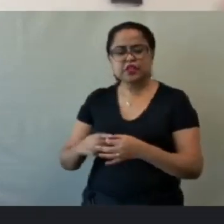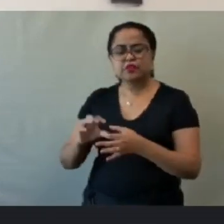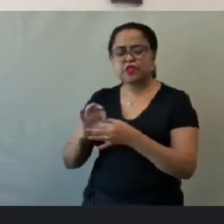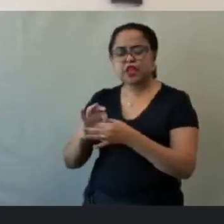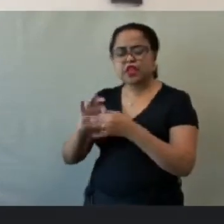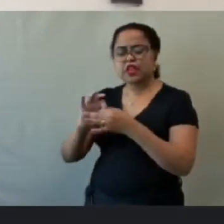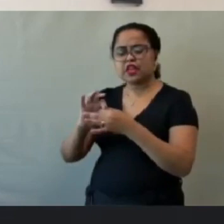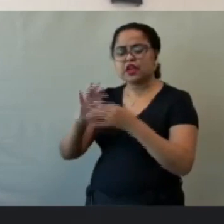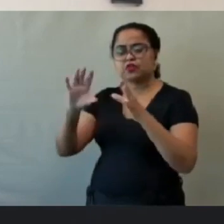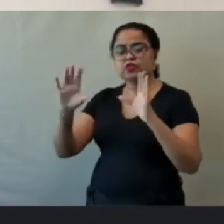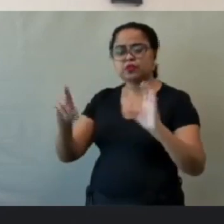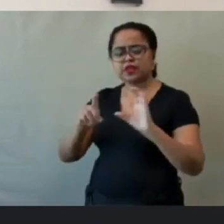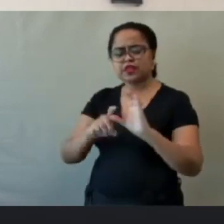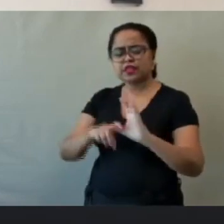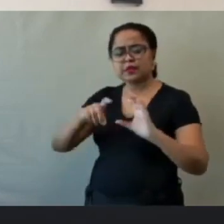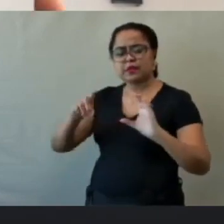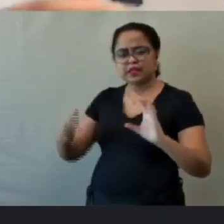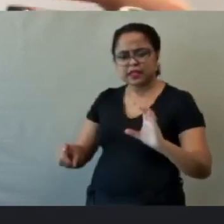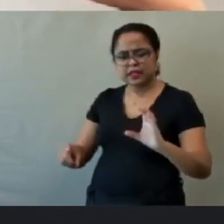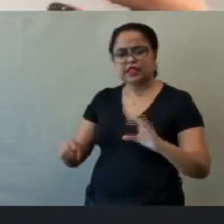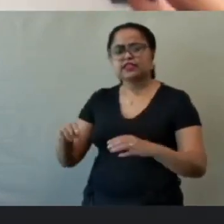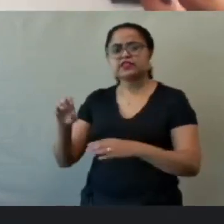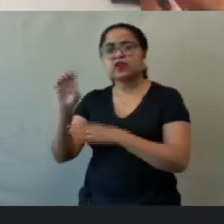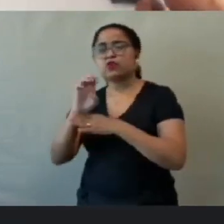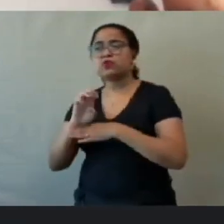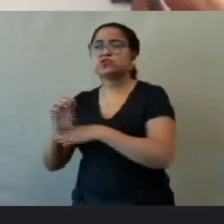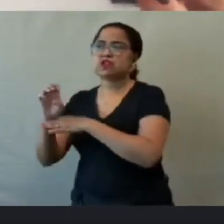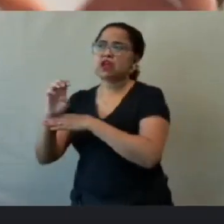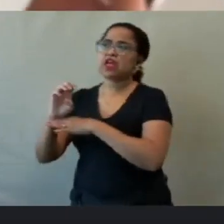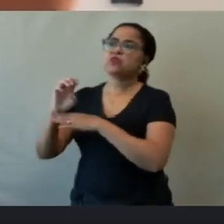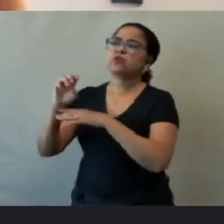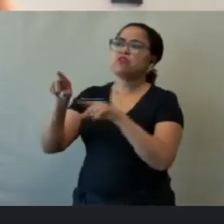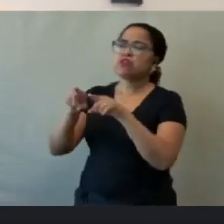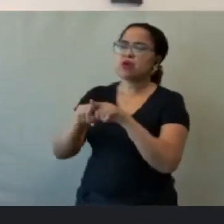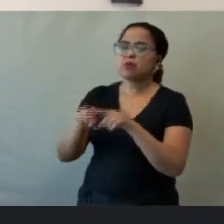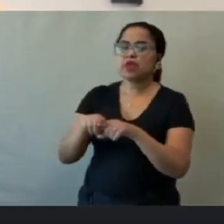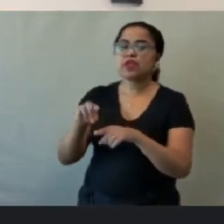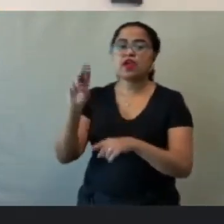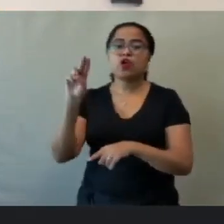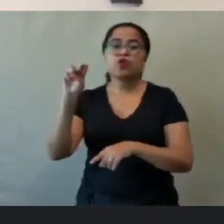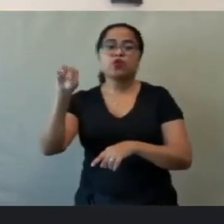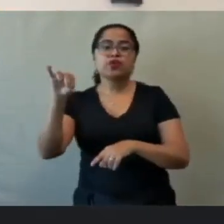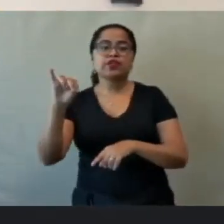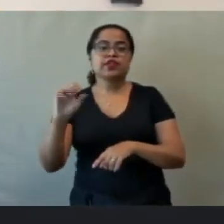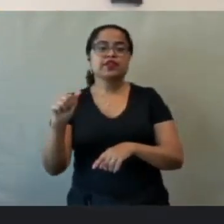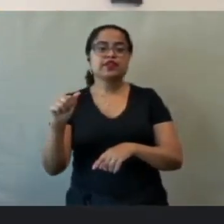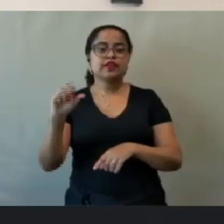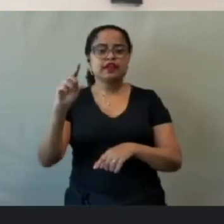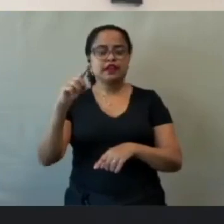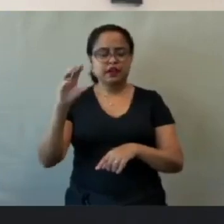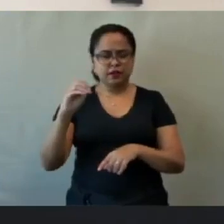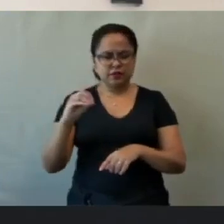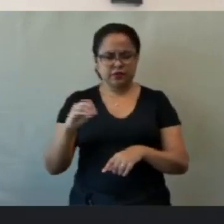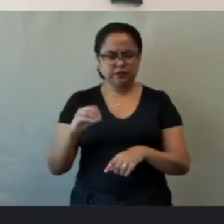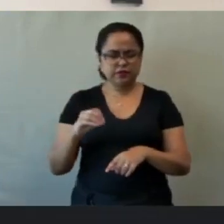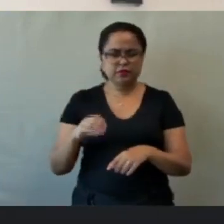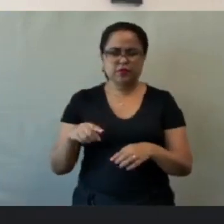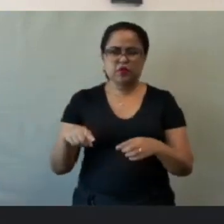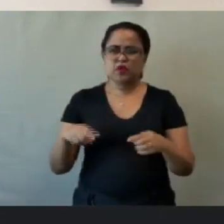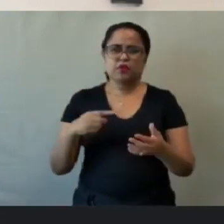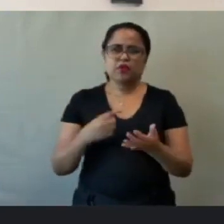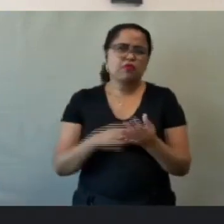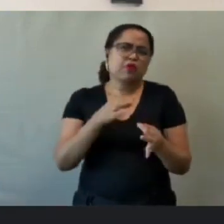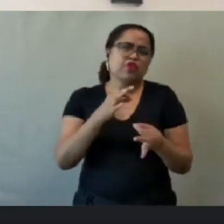autonomia e que a União também tem autonomia. Então, não fica um pacto justo. Por exemplo,